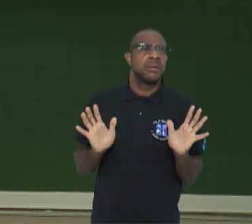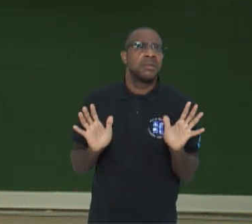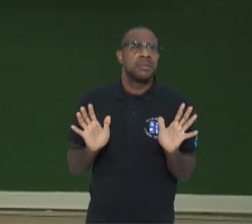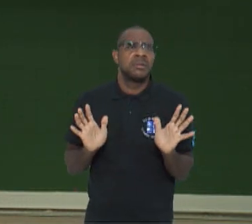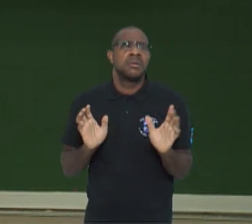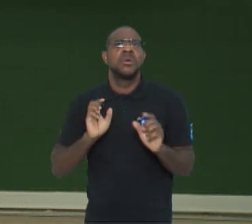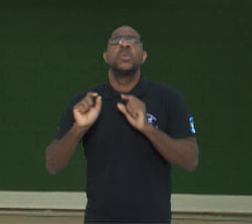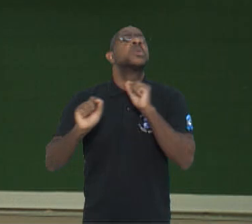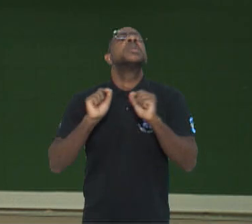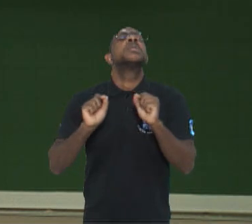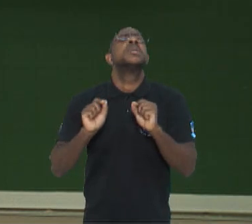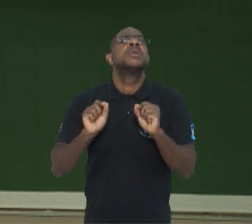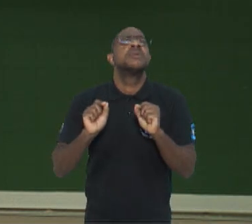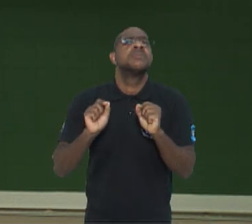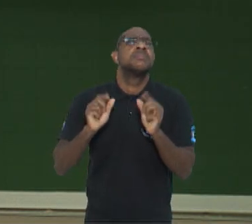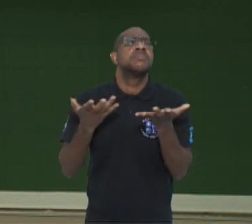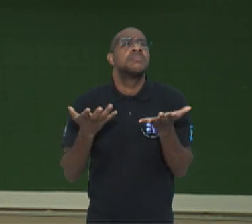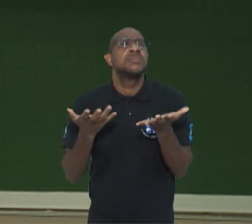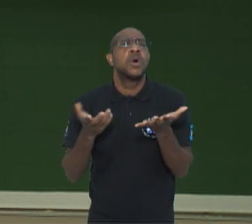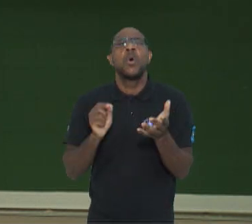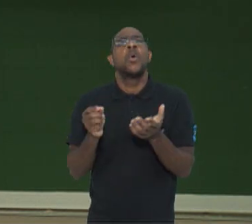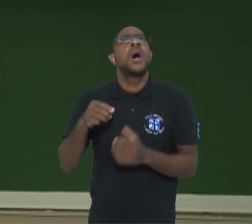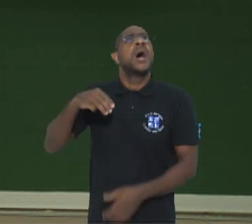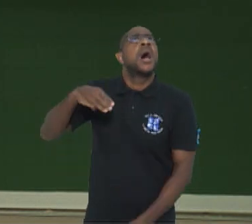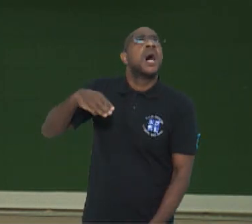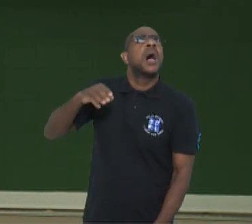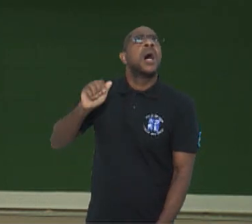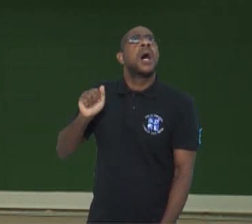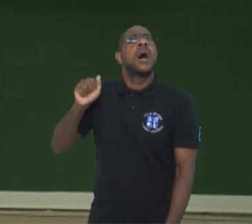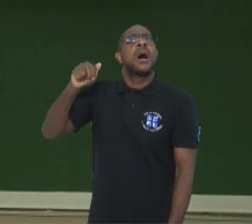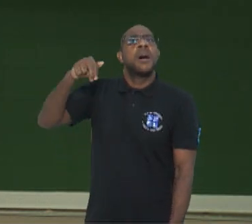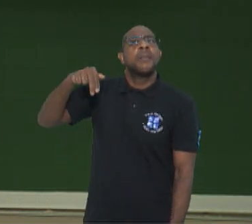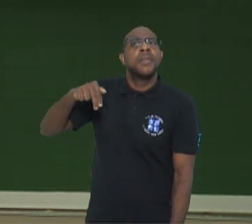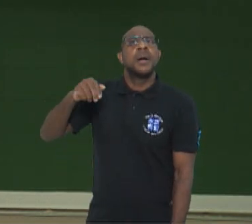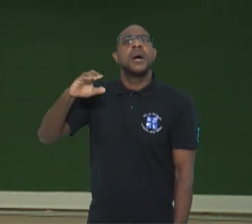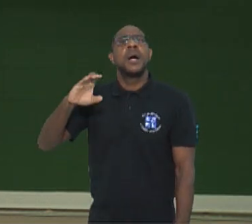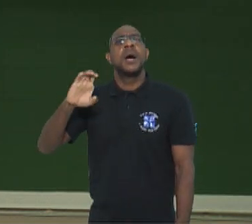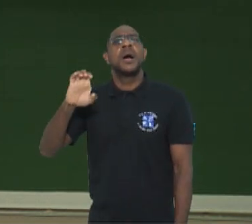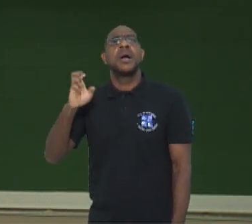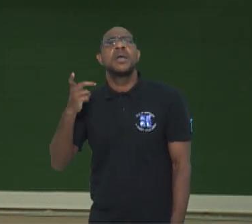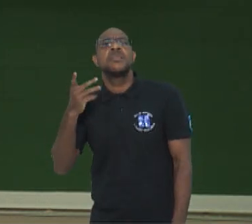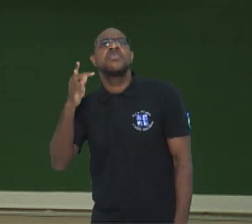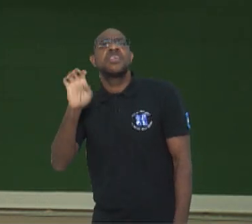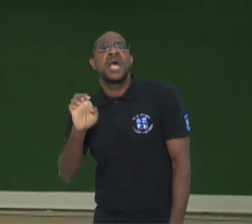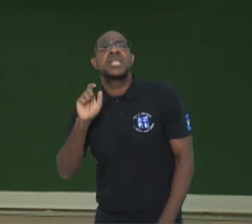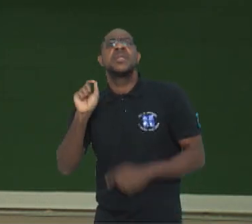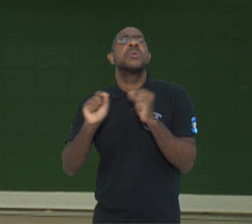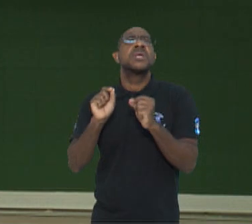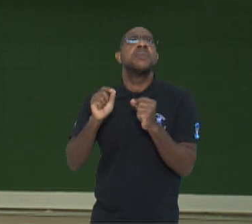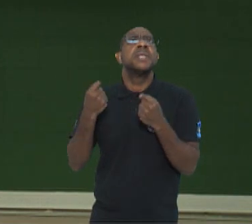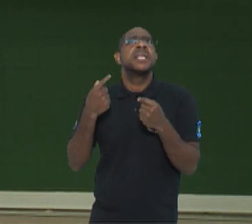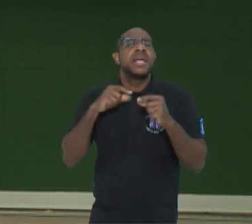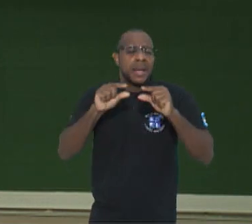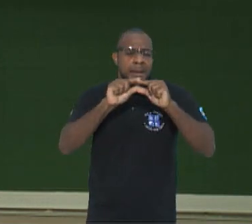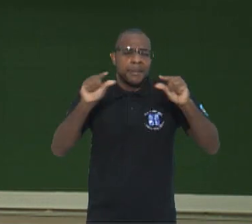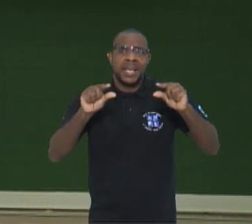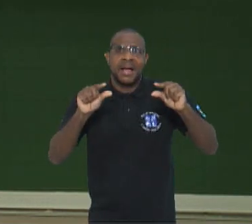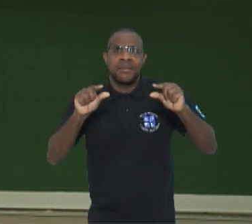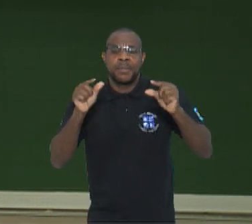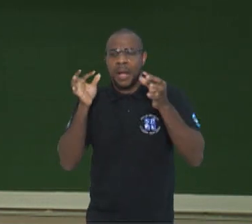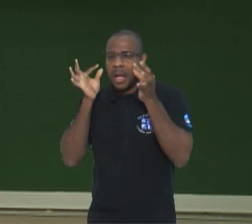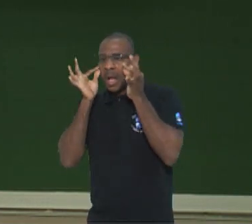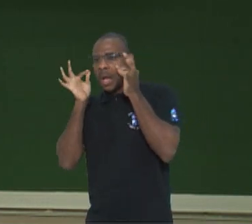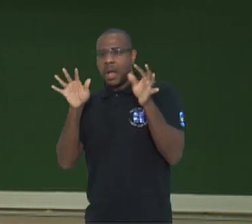será? Né? Ou será que a manchete, ela tem que ter aquelas palavras que chamem o leitor? Seja